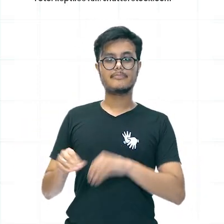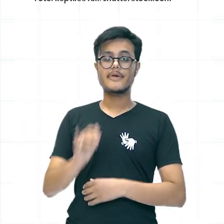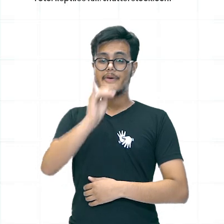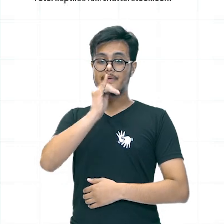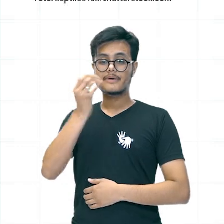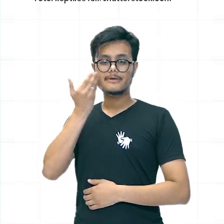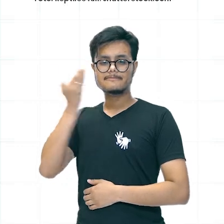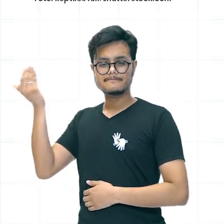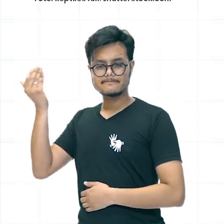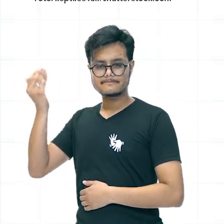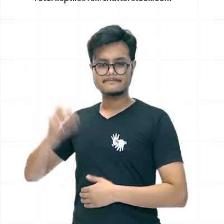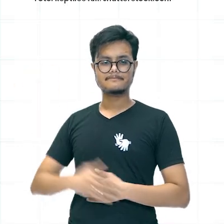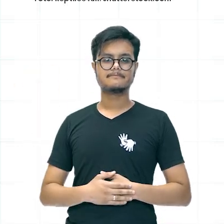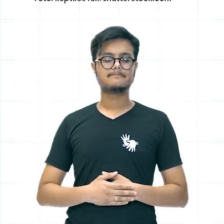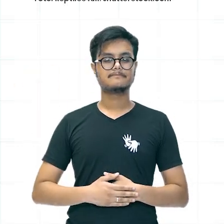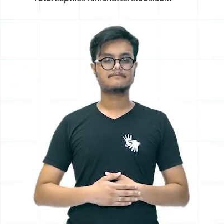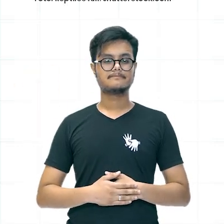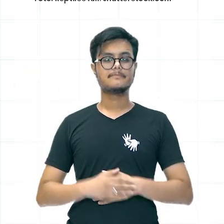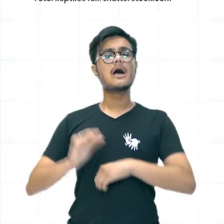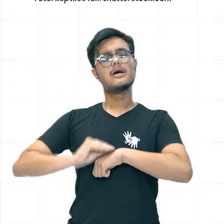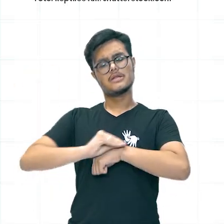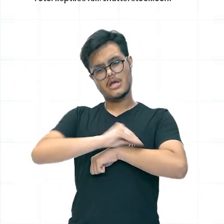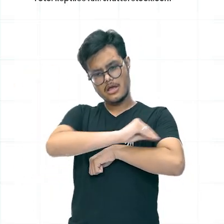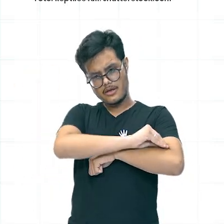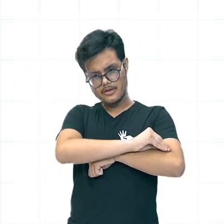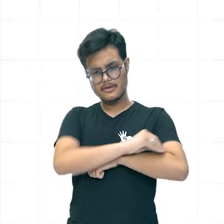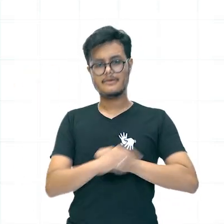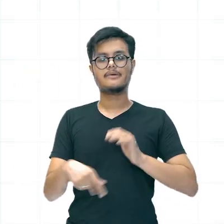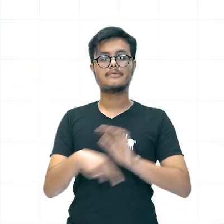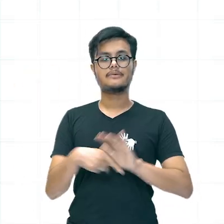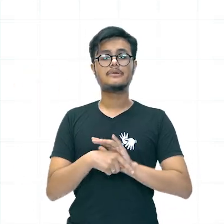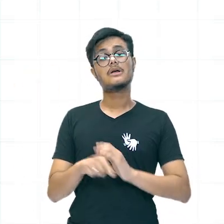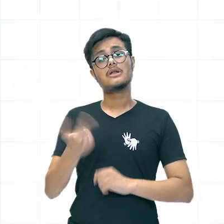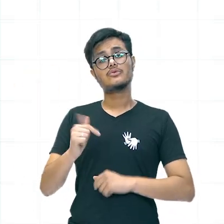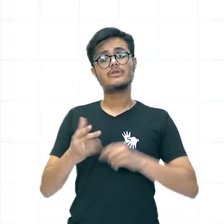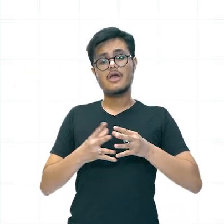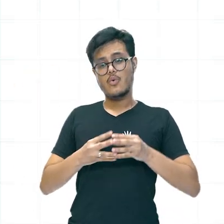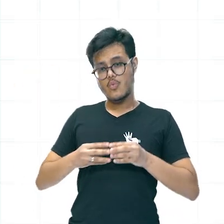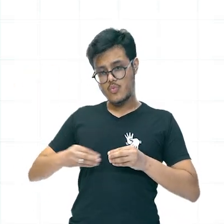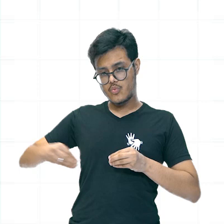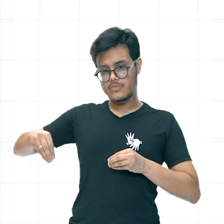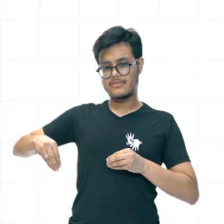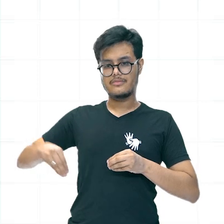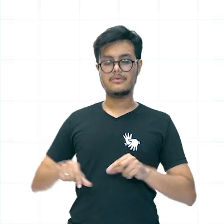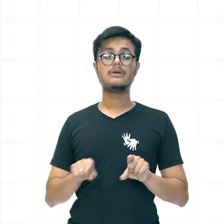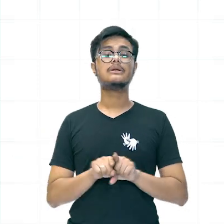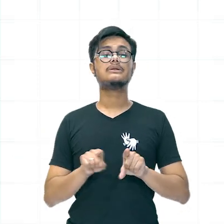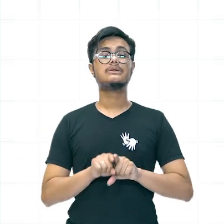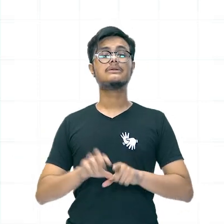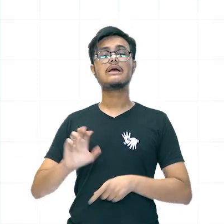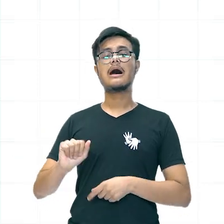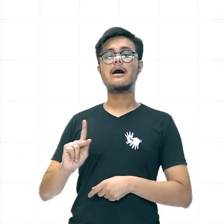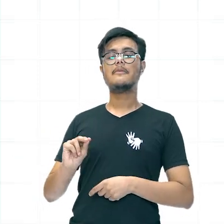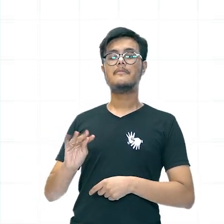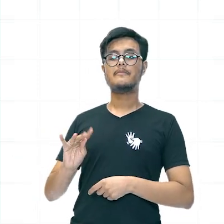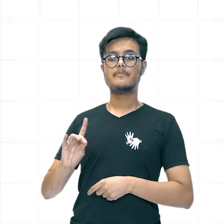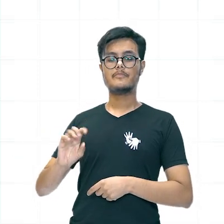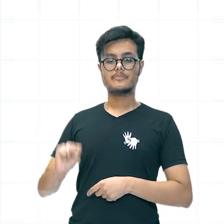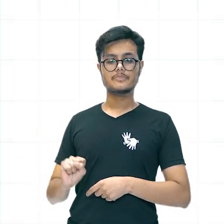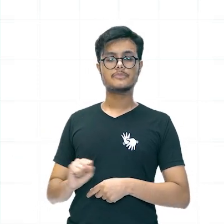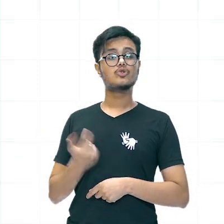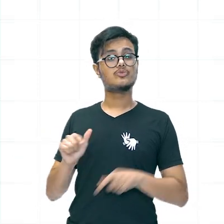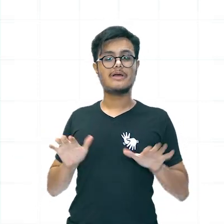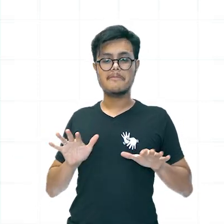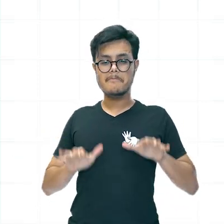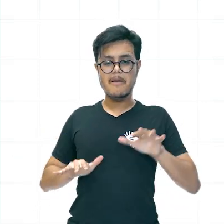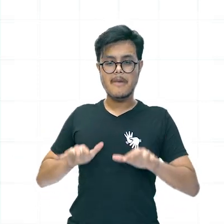exemplos, né? Então nós temos o grupo dos anuros, que são os anfíbios sem cauda. Temos o grupo dos ápodes, que são anfíbios sem